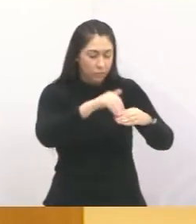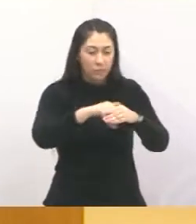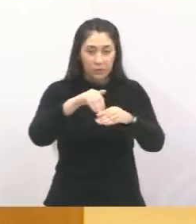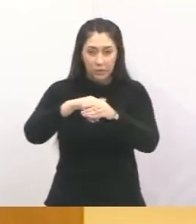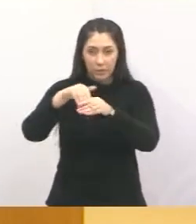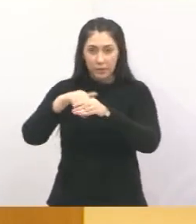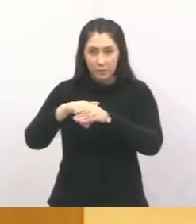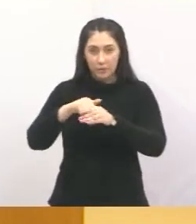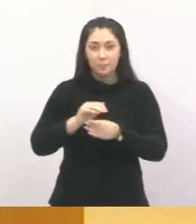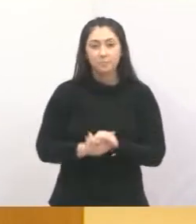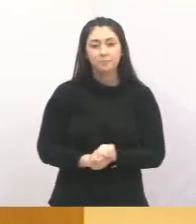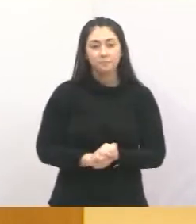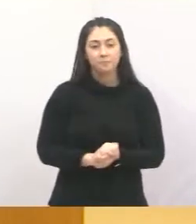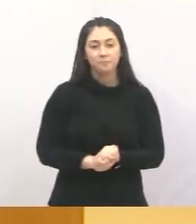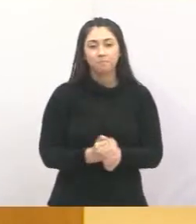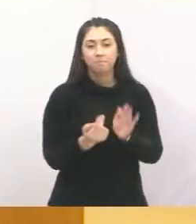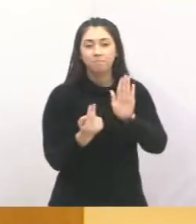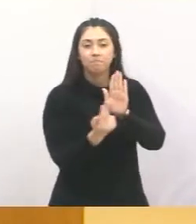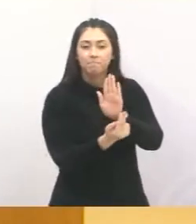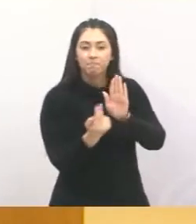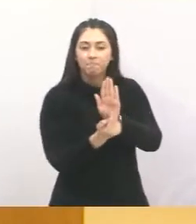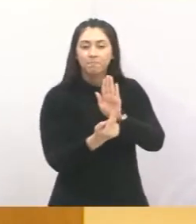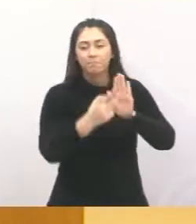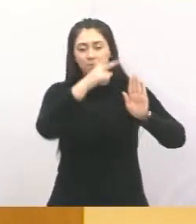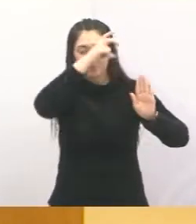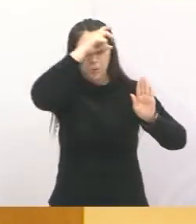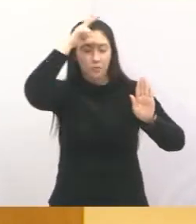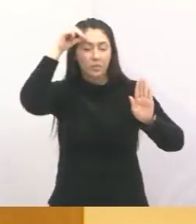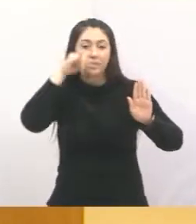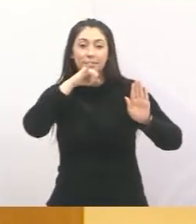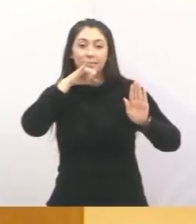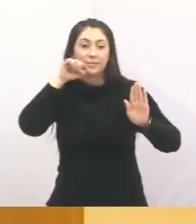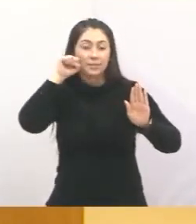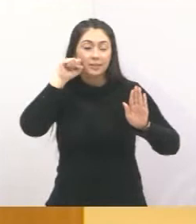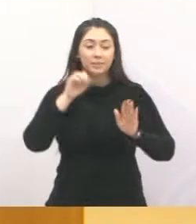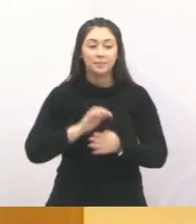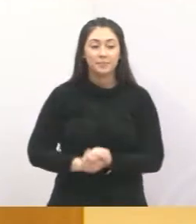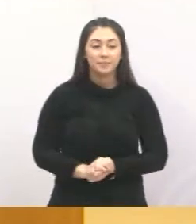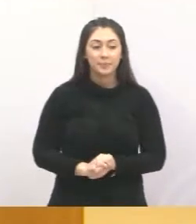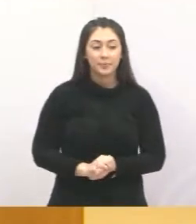Legislativa. Assina Prefeito Isaías José de Santana.